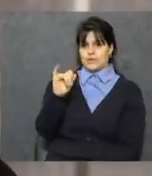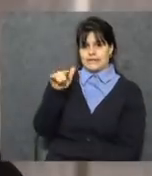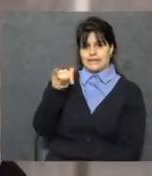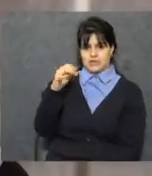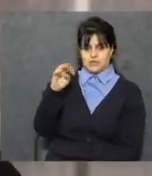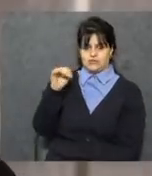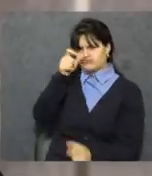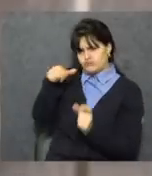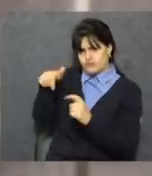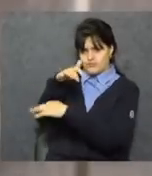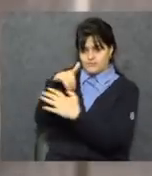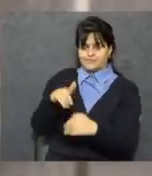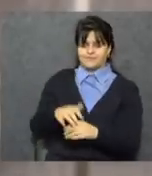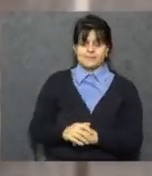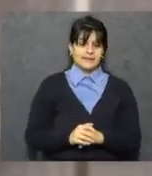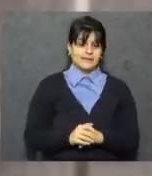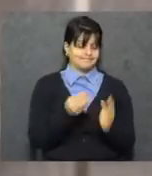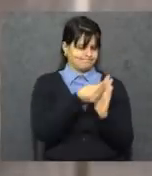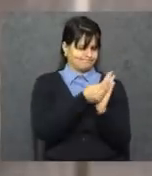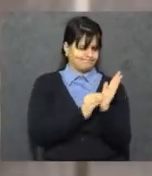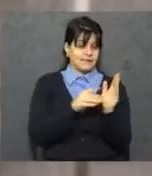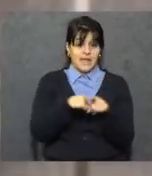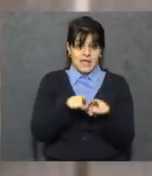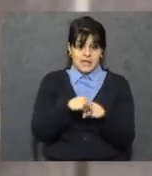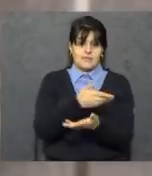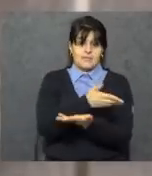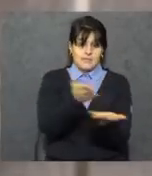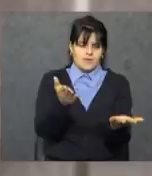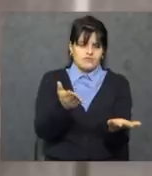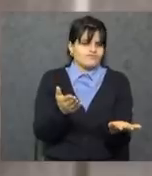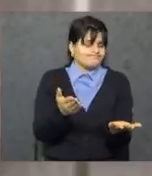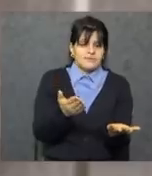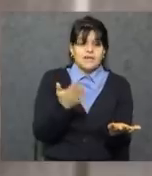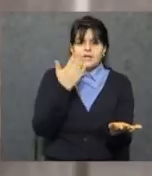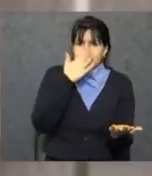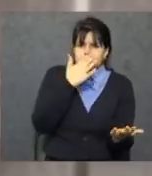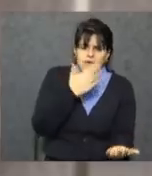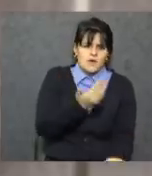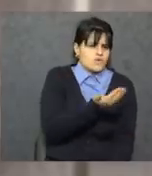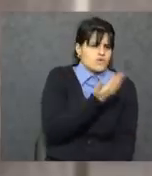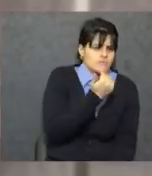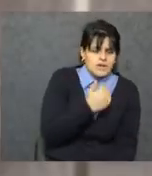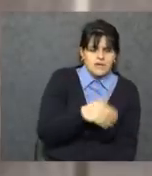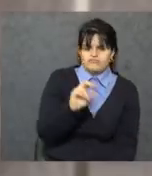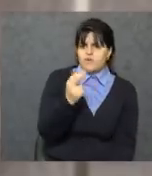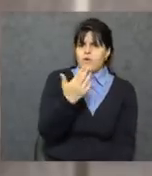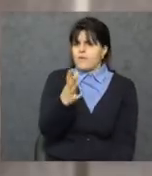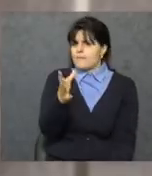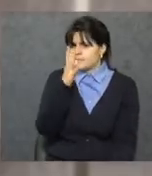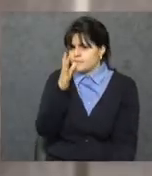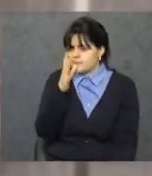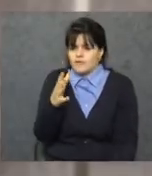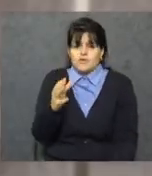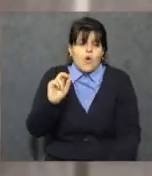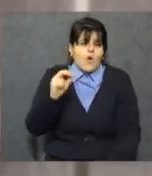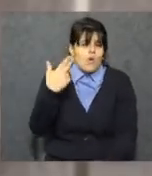Irmãos, quer comais, quer bebais, ou façais qualquer outra